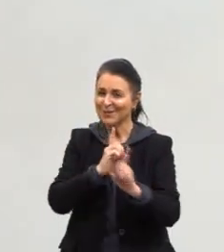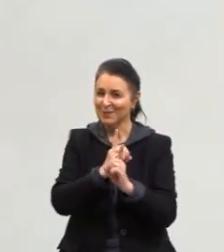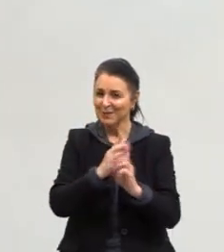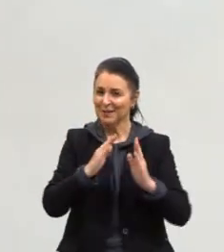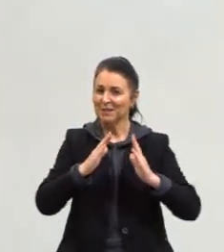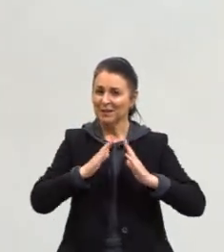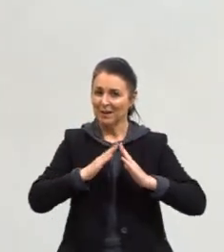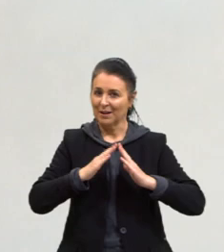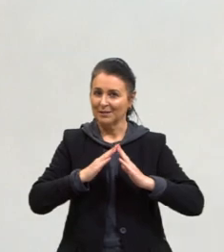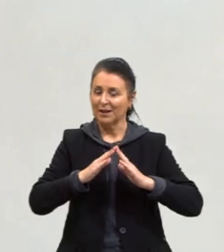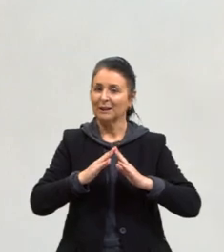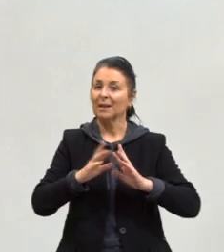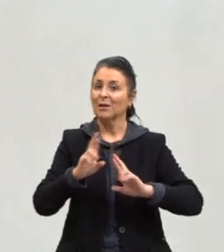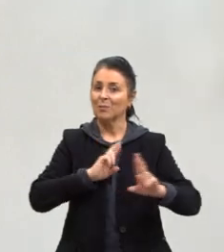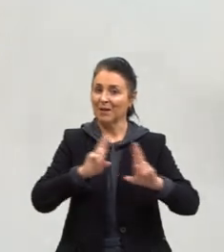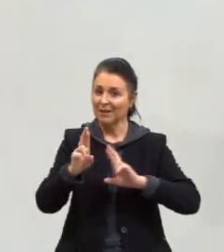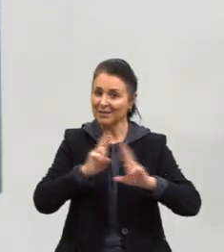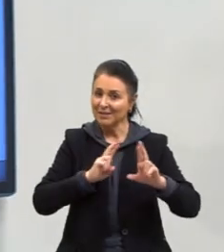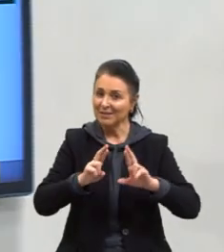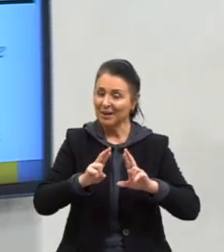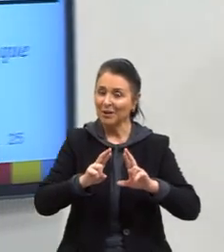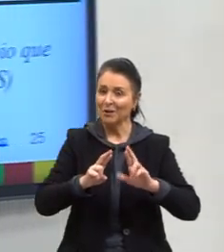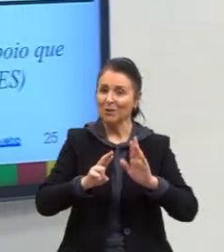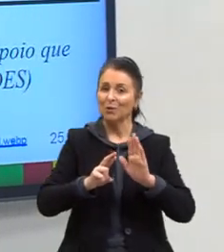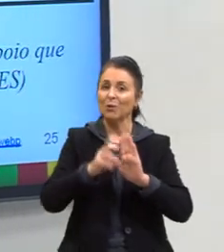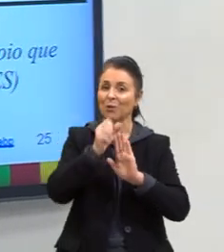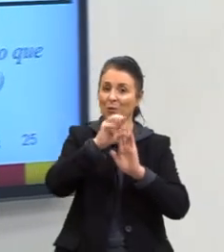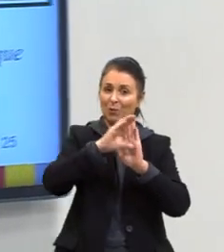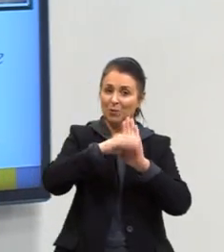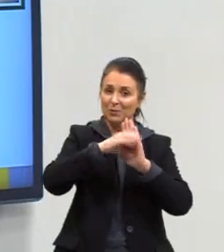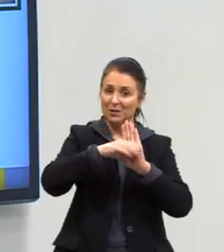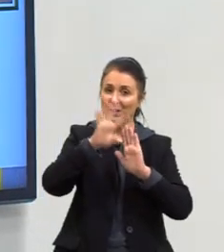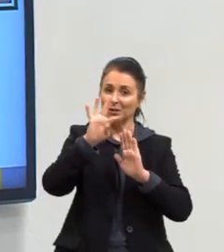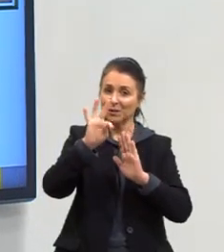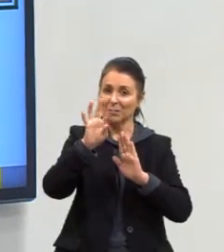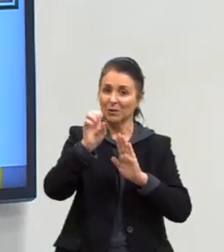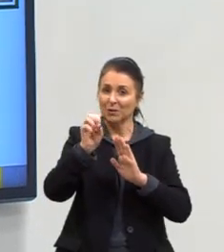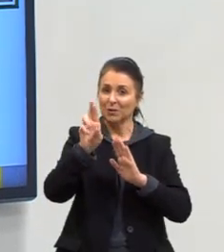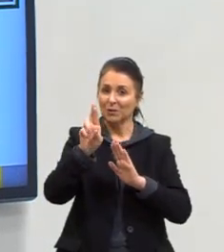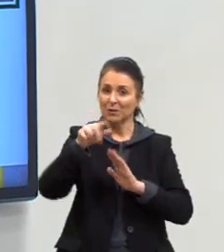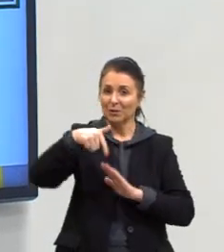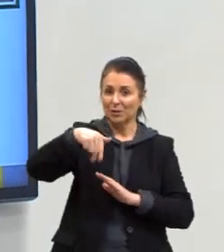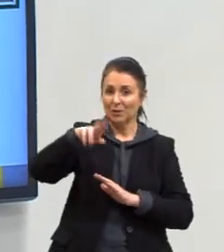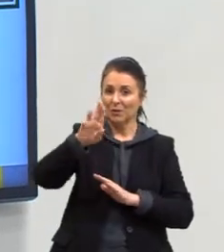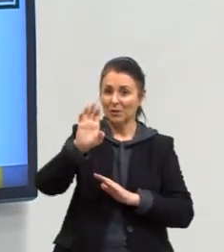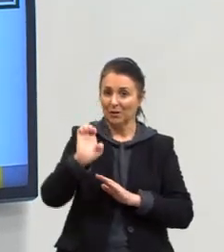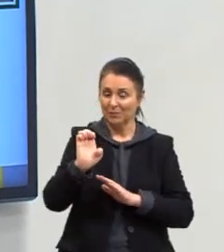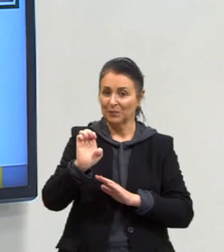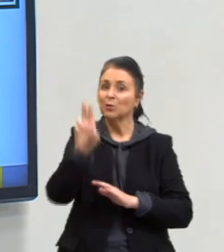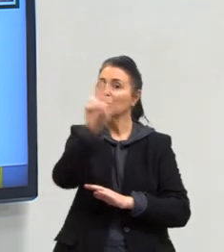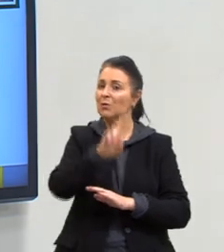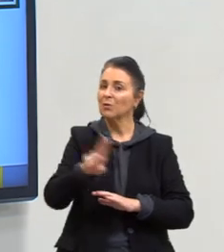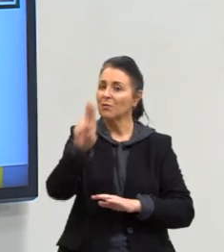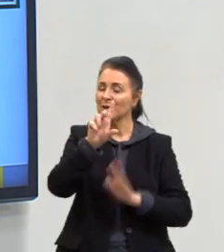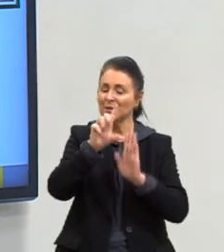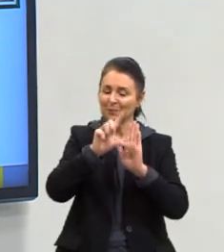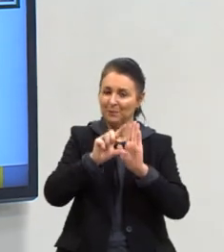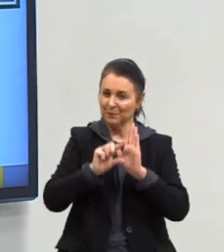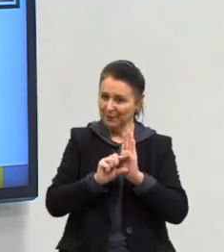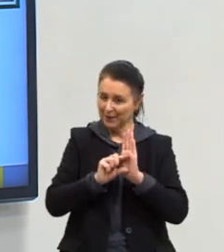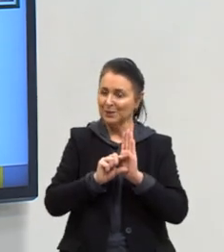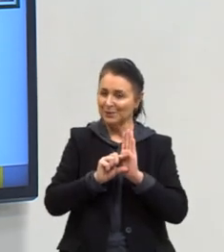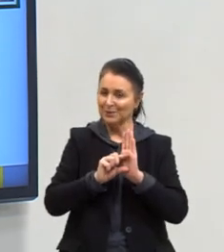associado com o torque então a gente precisa aplicar menos força e um desses casos aqui eu vou deixar para vocês verem né